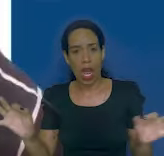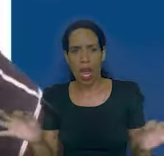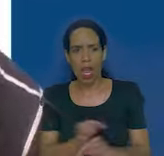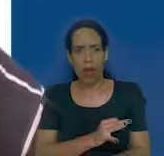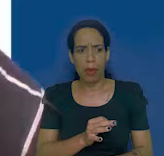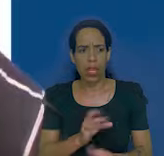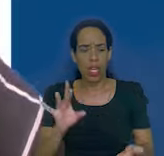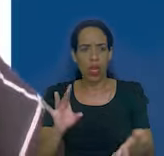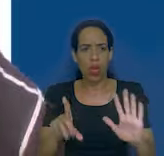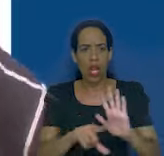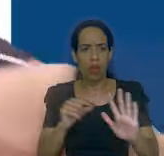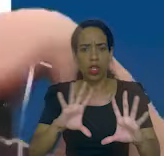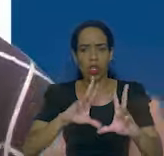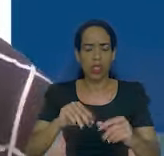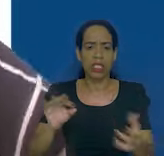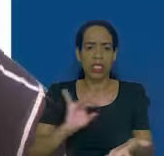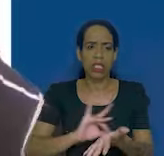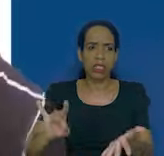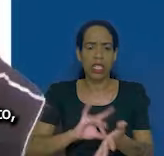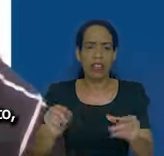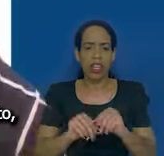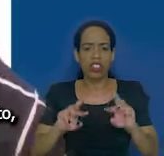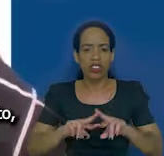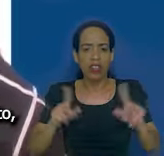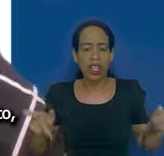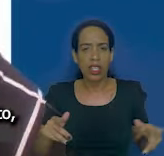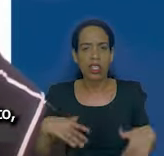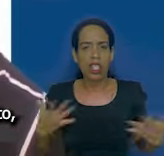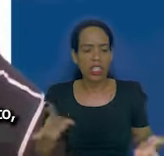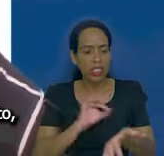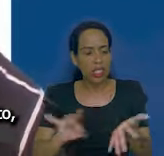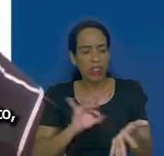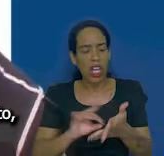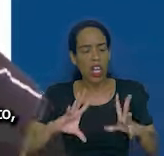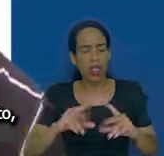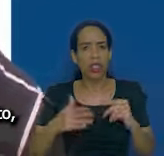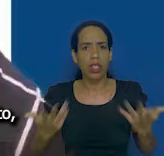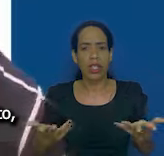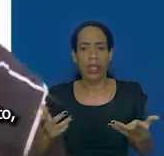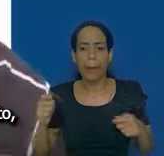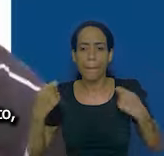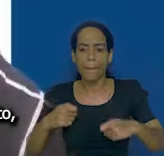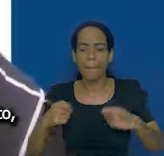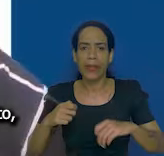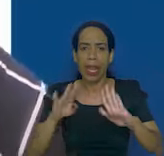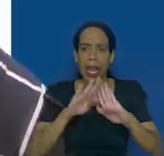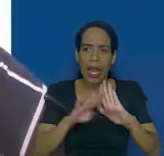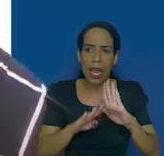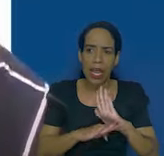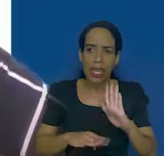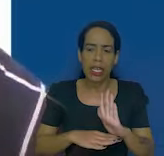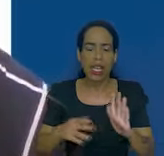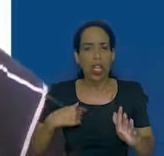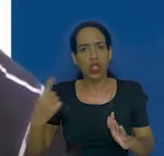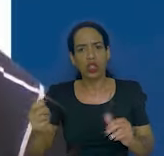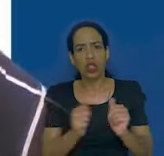capítulo todo que você escreveu, né? Porque faz tudo diferente. Você fala, ai meu Deus, escrevi tudo desse jeito, aí vou ter que reescrever. E eu e